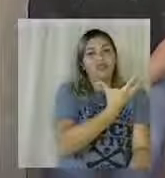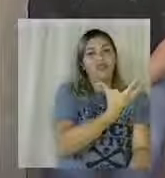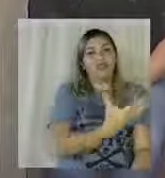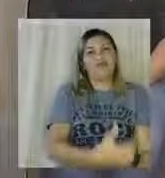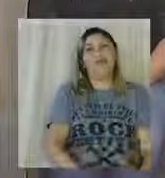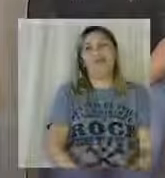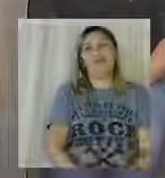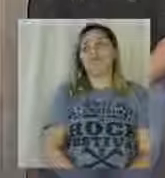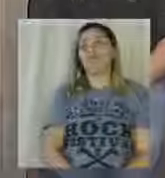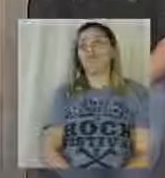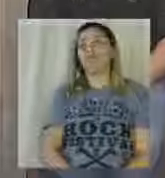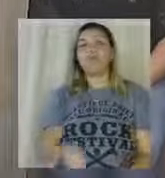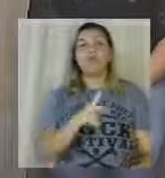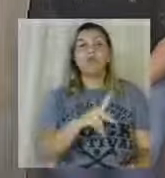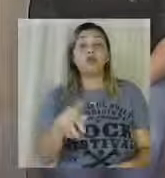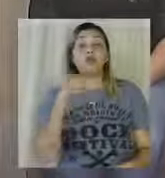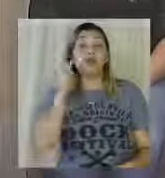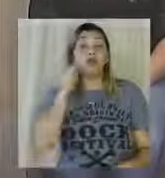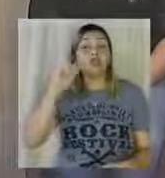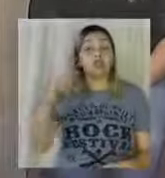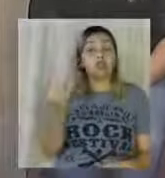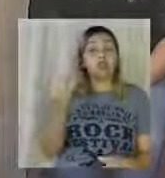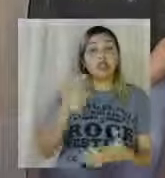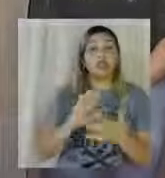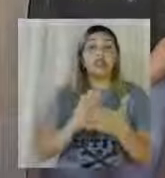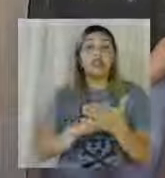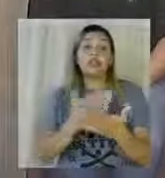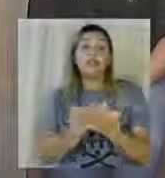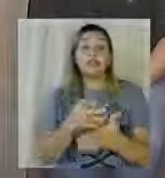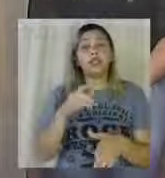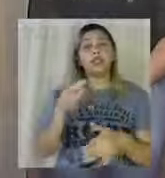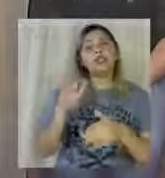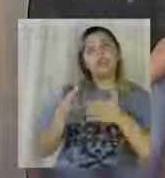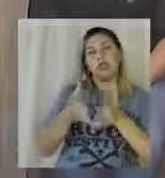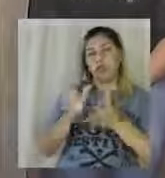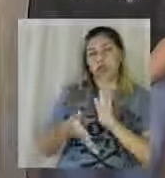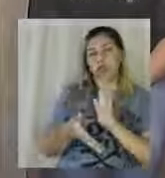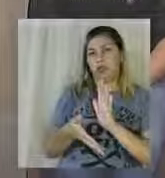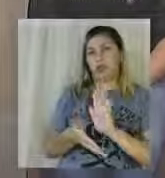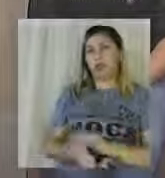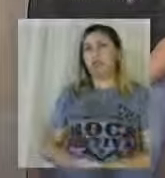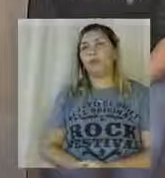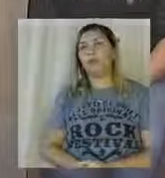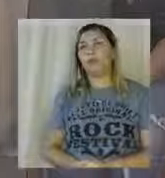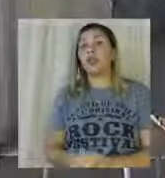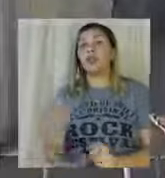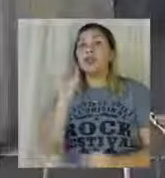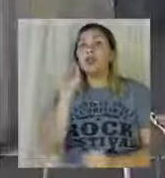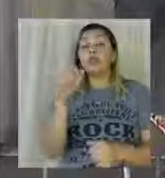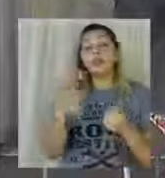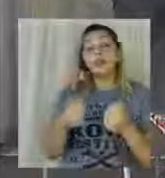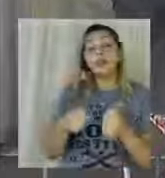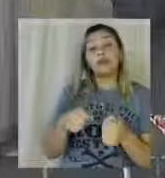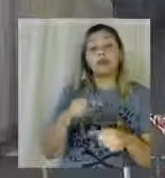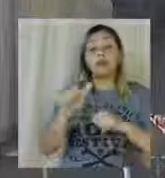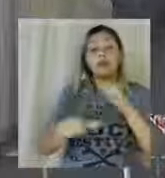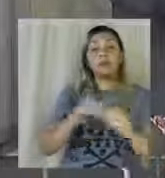Professora Josiane, intérprete em Libras, o que precisa mudar nessa